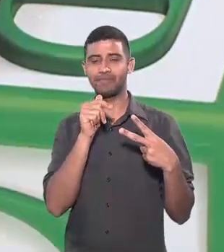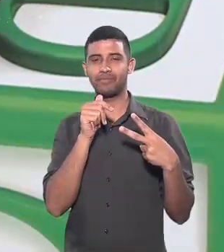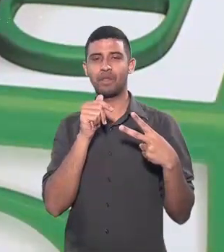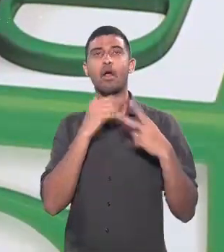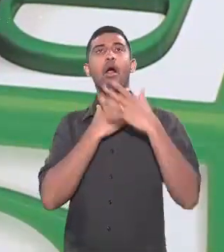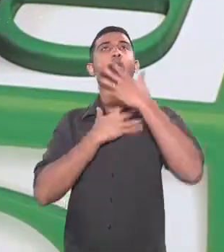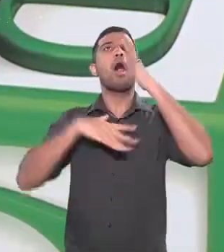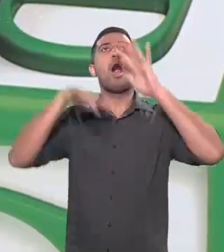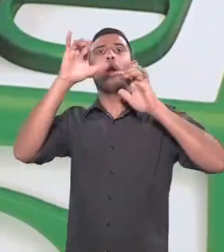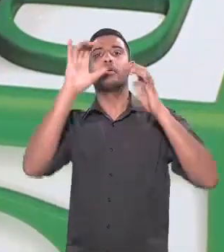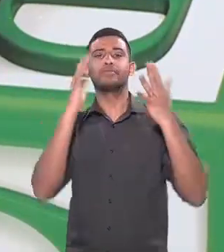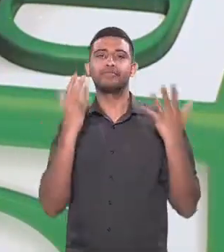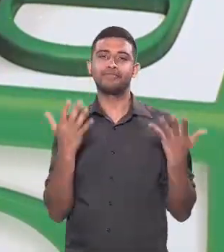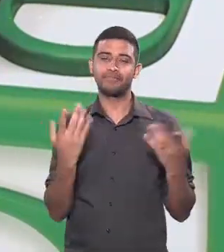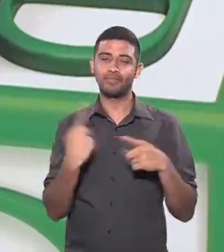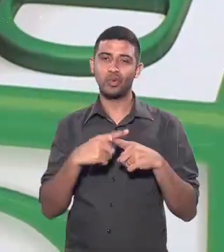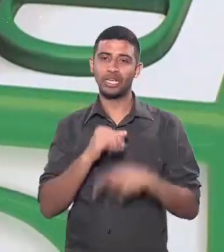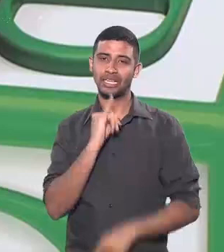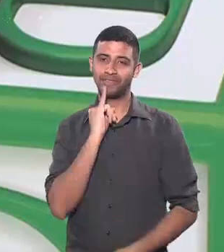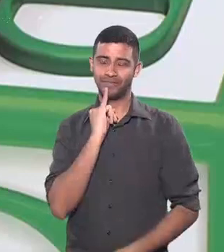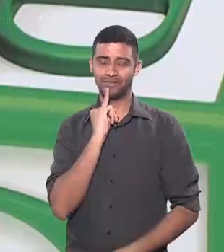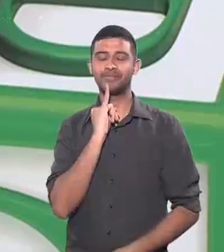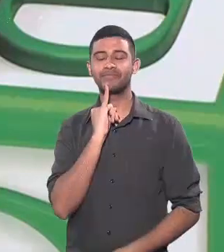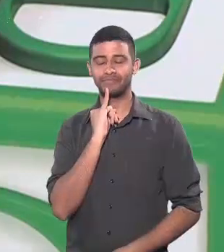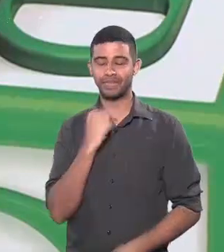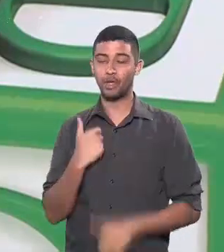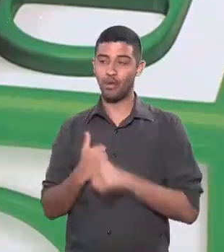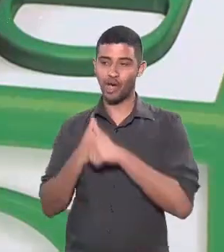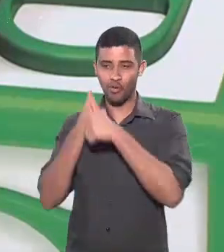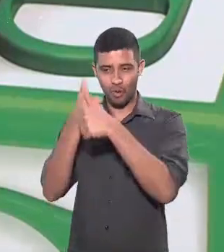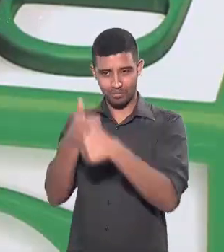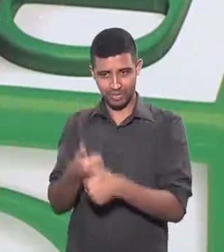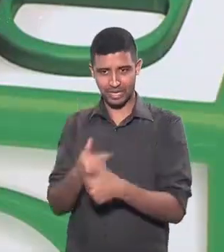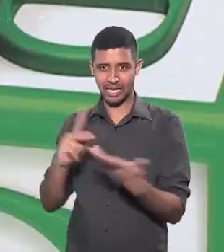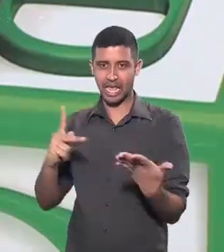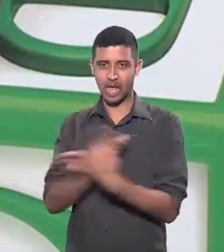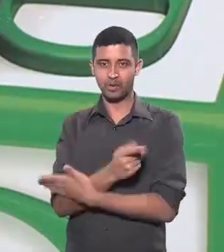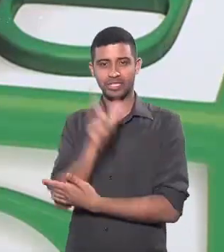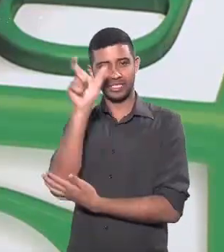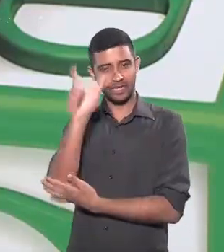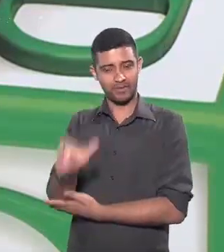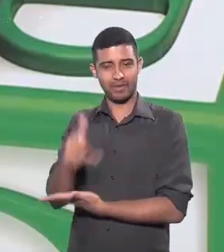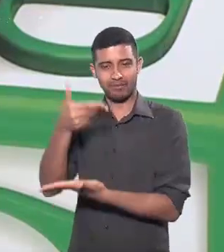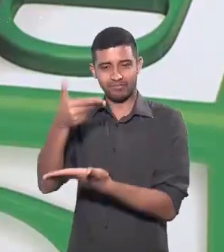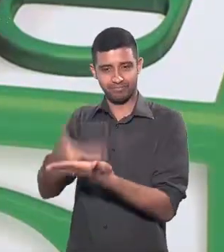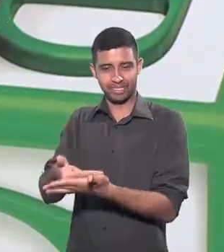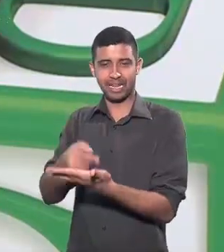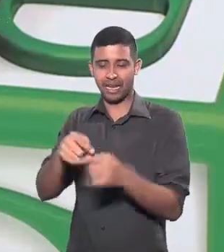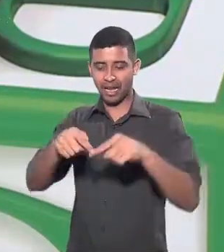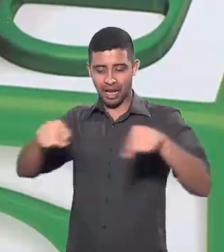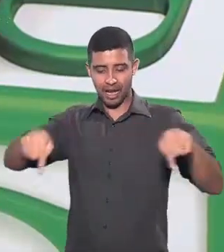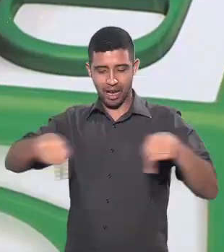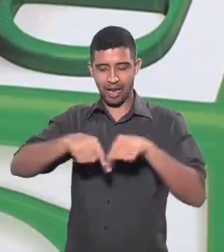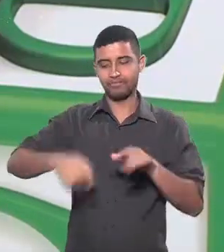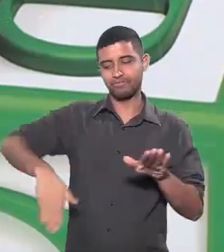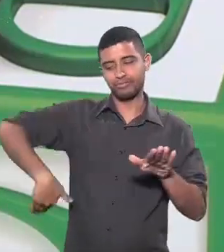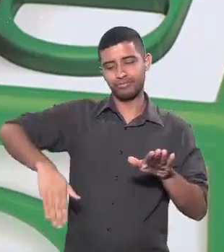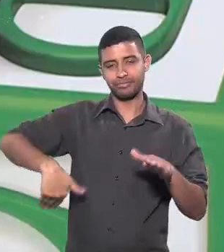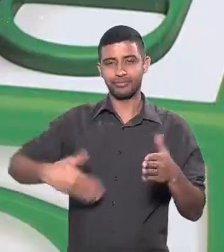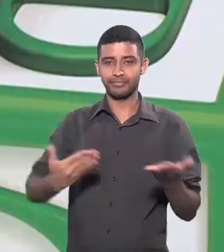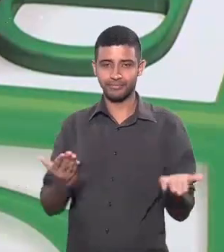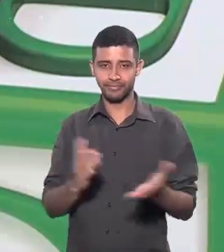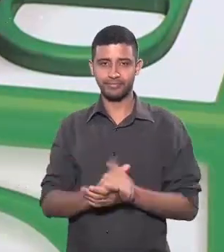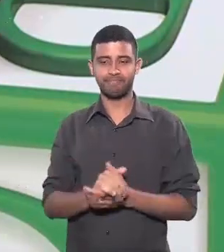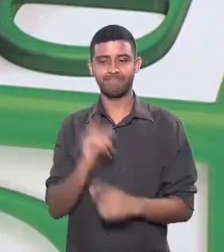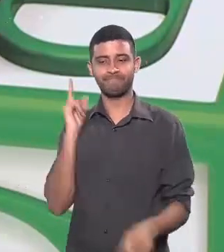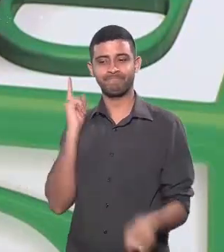né? Justamente porque, infelizmente, eu acompanhei um caso de um paciente numa piscina,